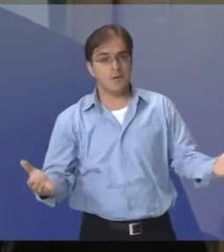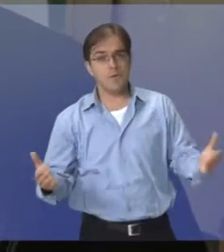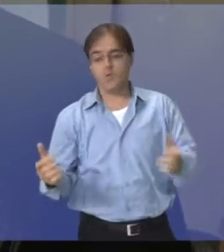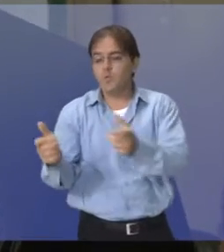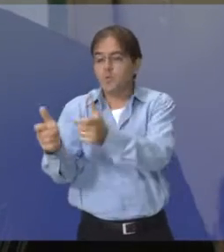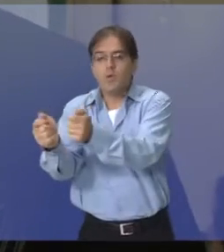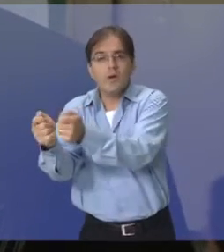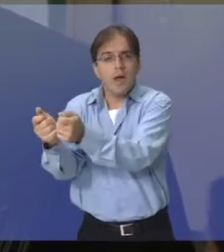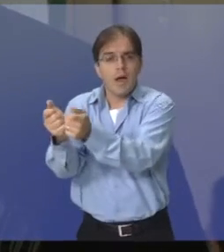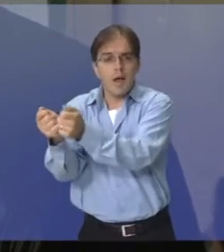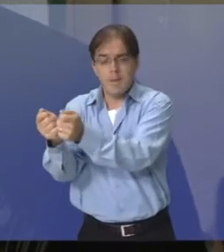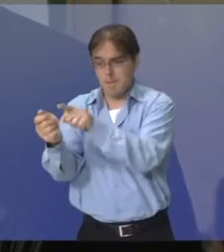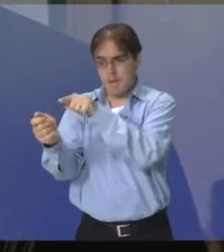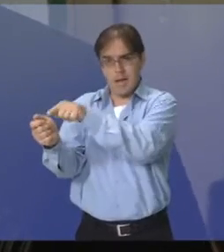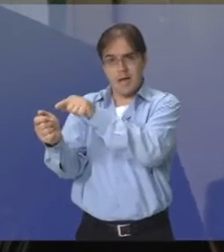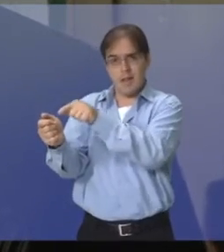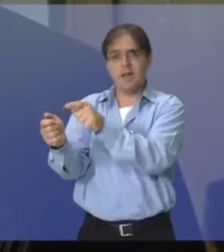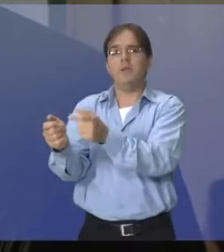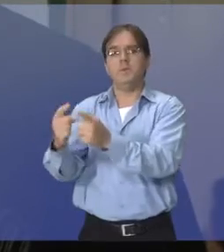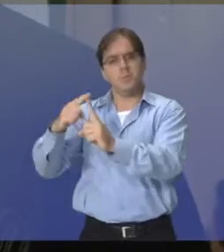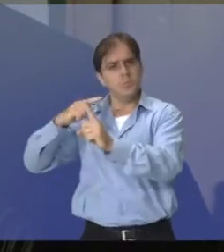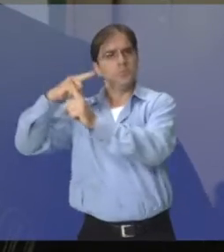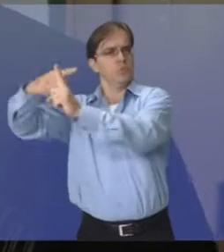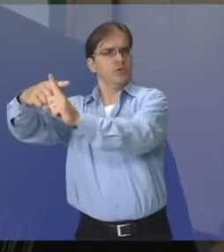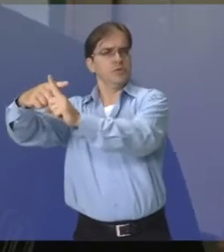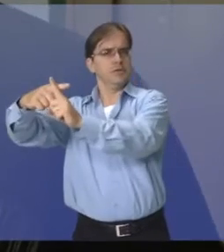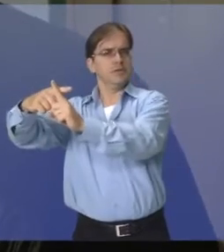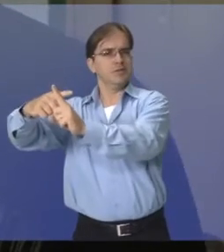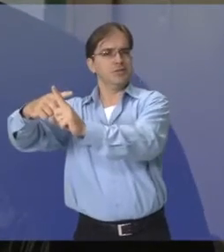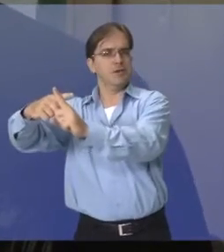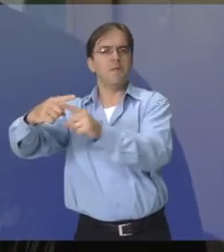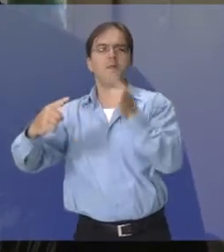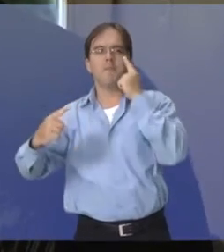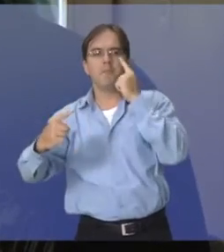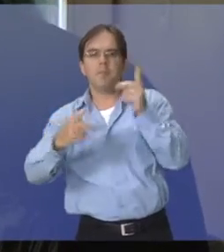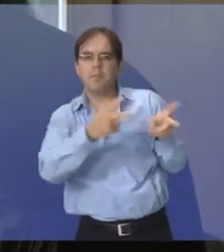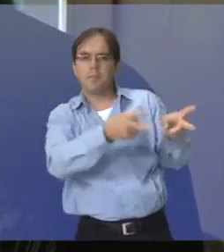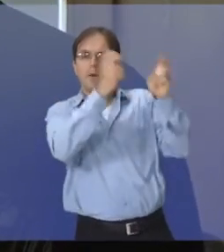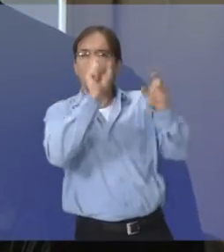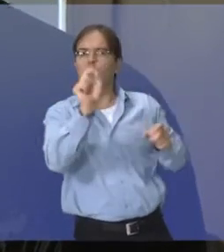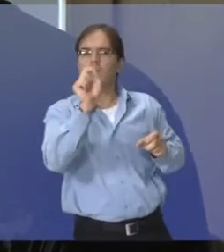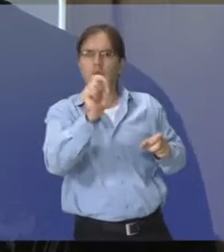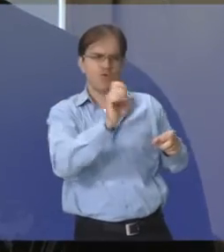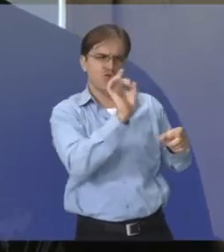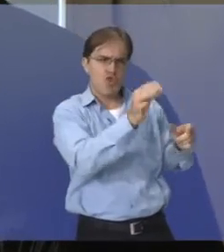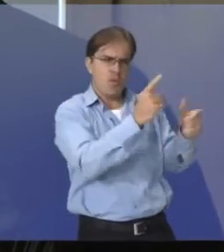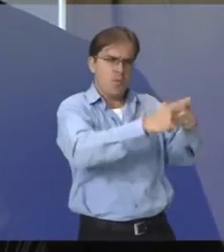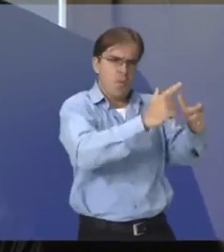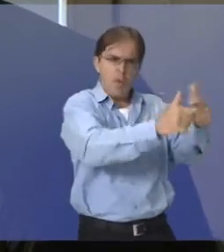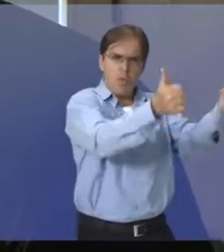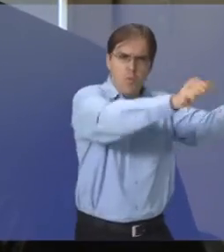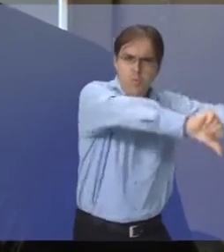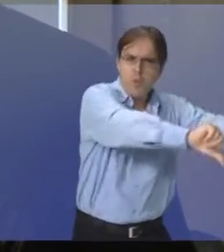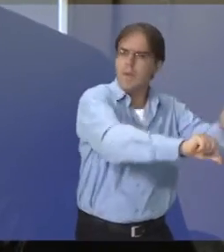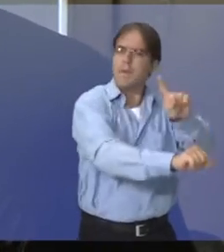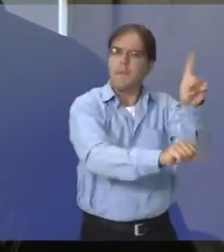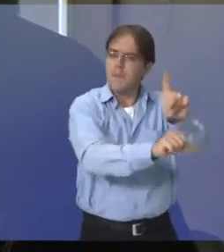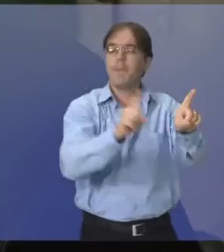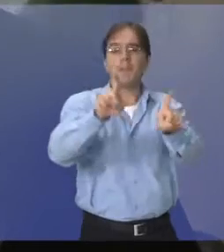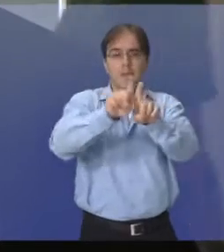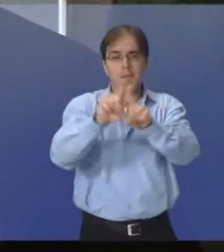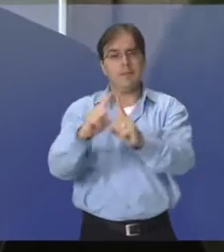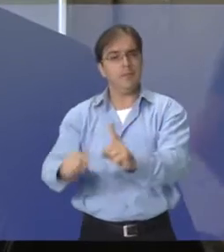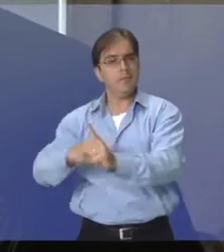entrevistados. Os games atuam de uma forma positiva e que não vêm trazer tantos malefícios para eles.